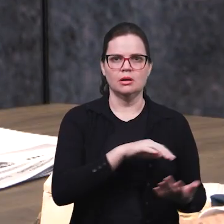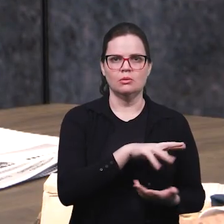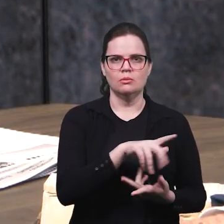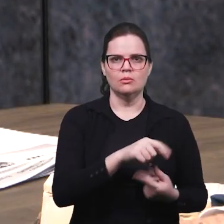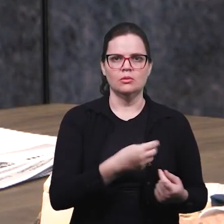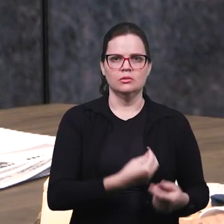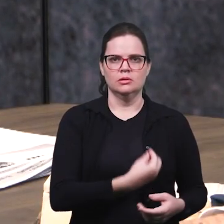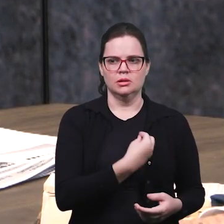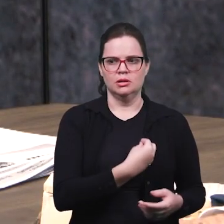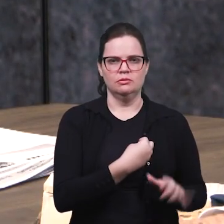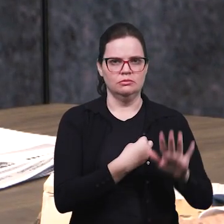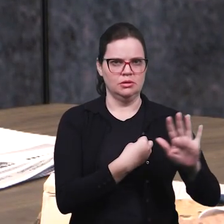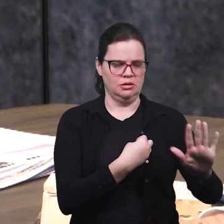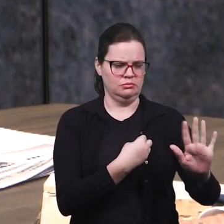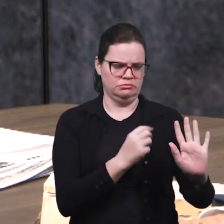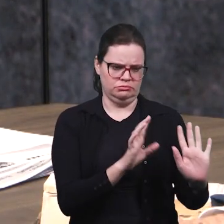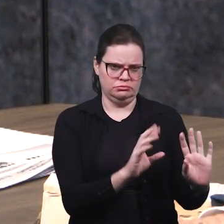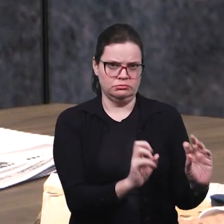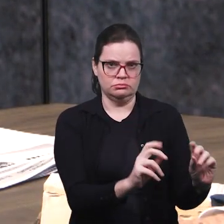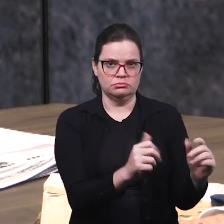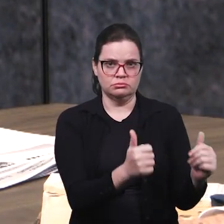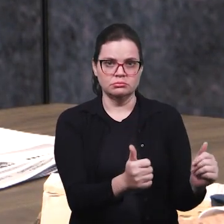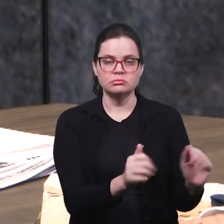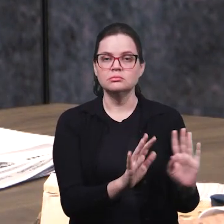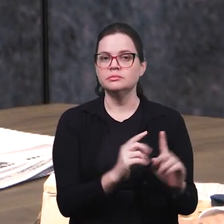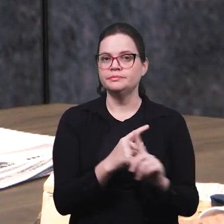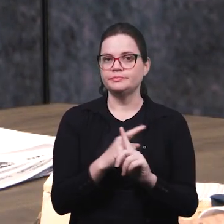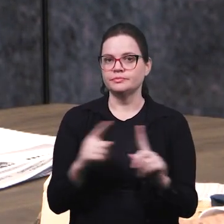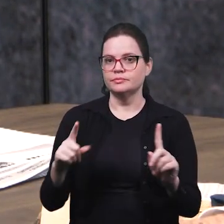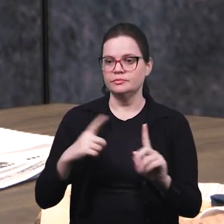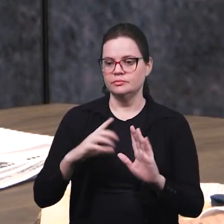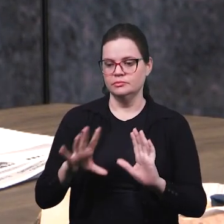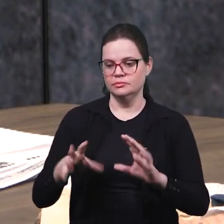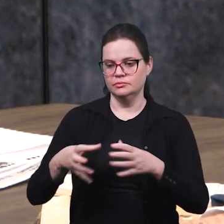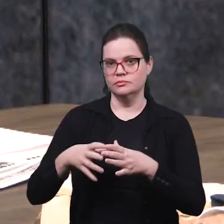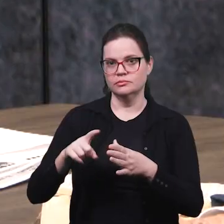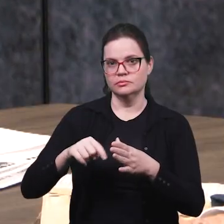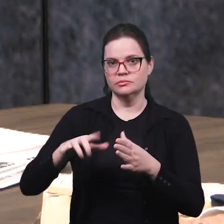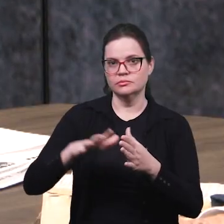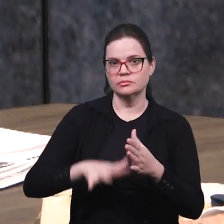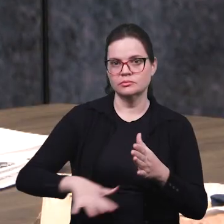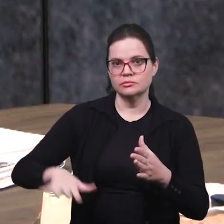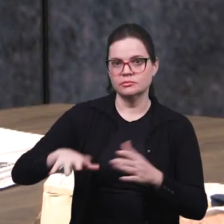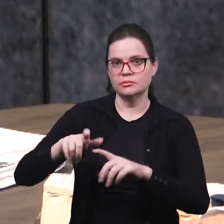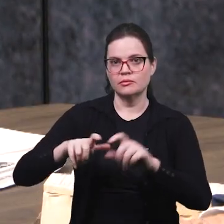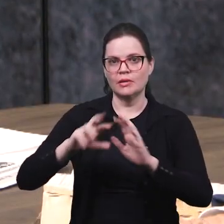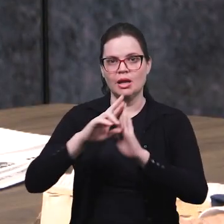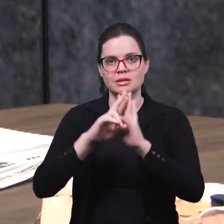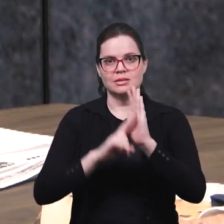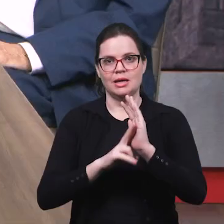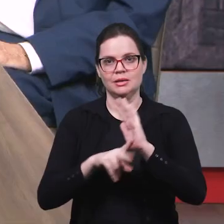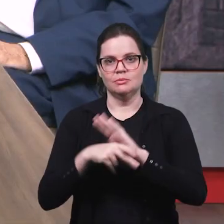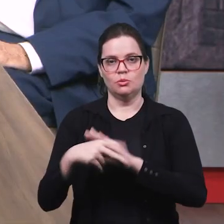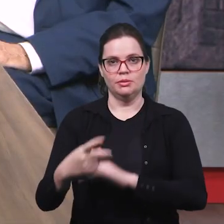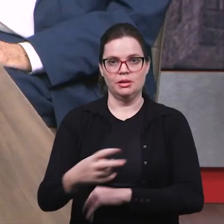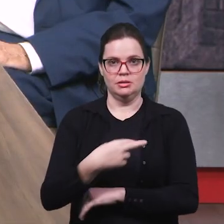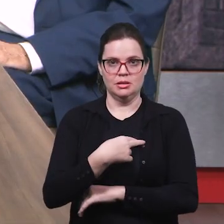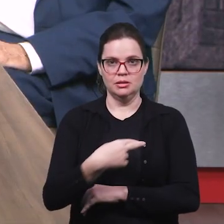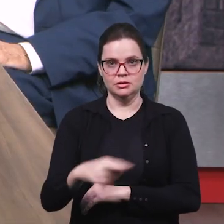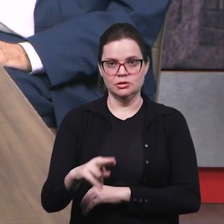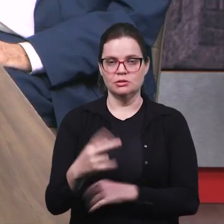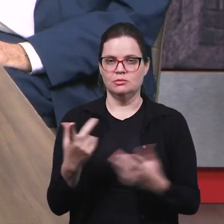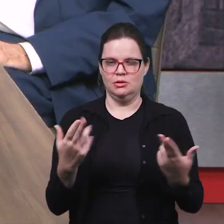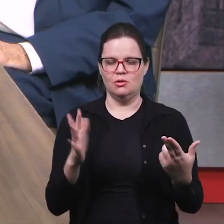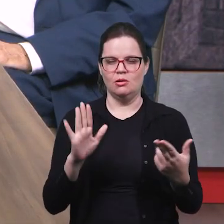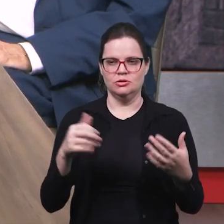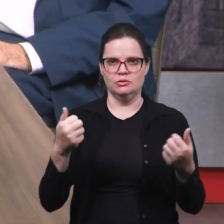naturalmente com a vida social, e esse clero regular, que são essas ordens, essas regras religiosas, como essas que